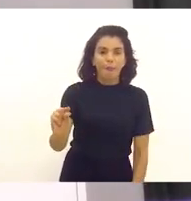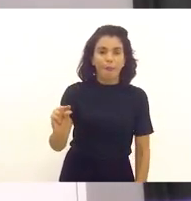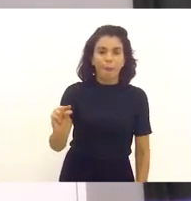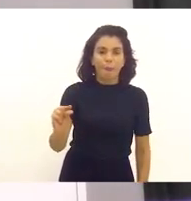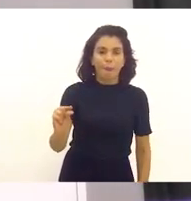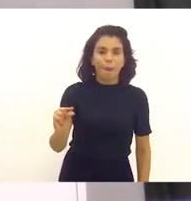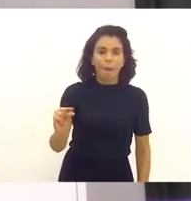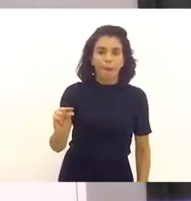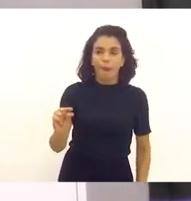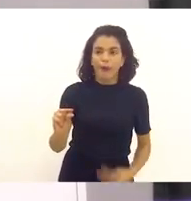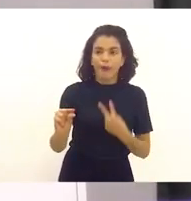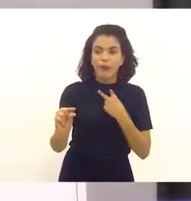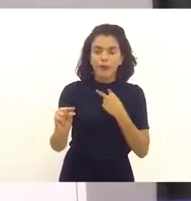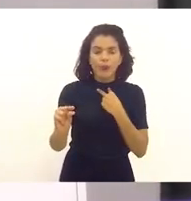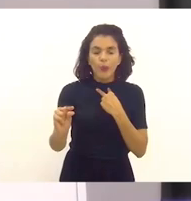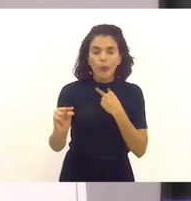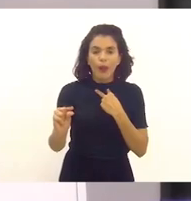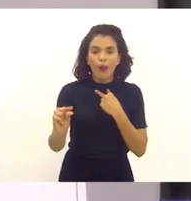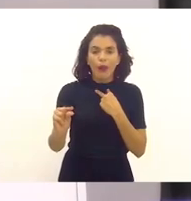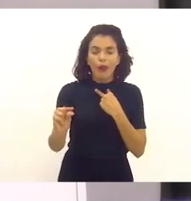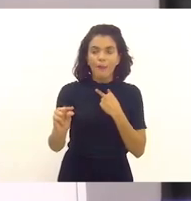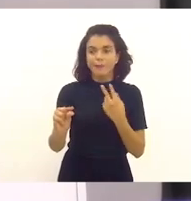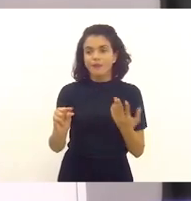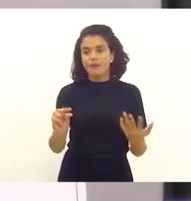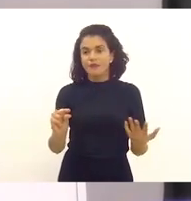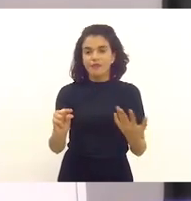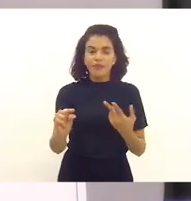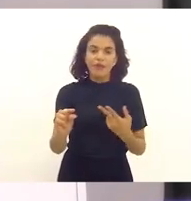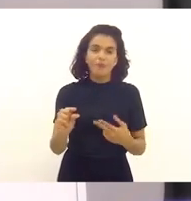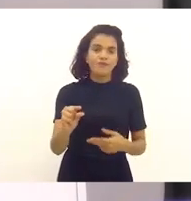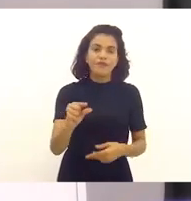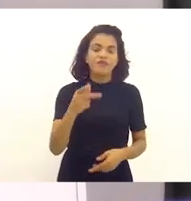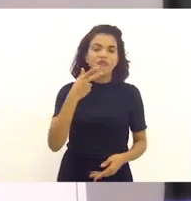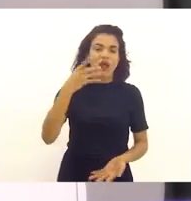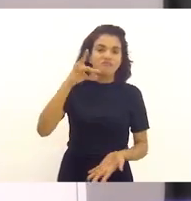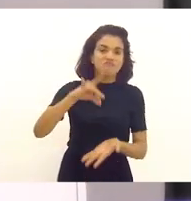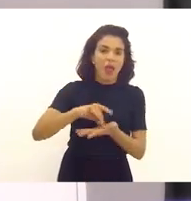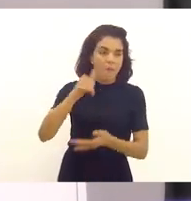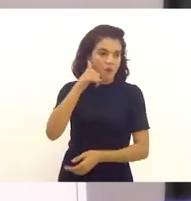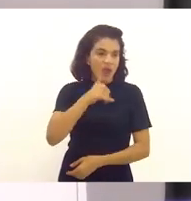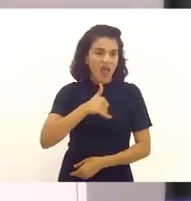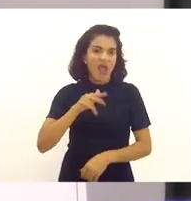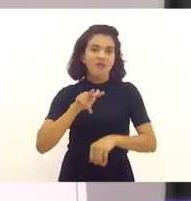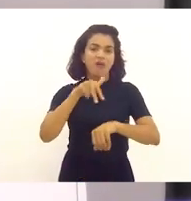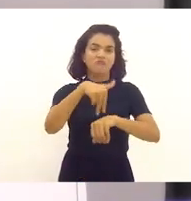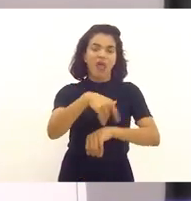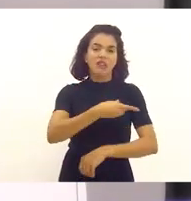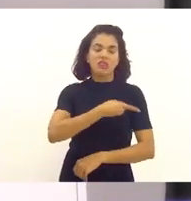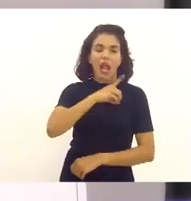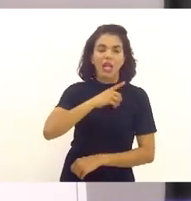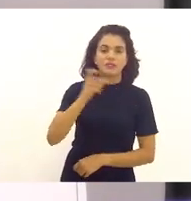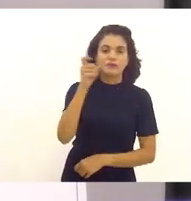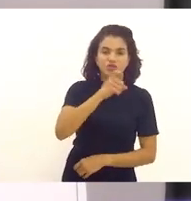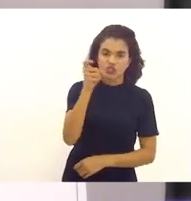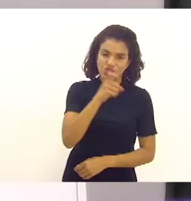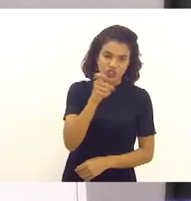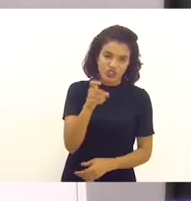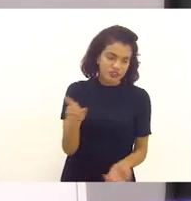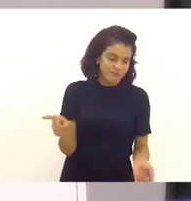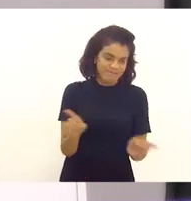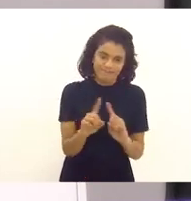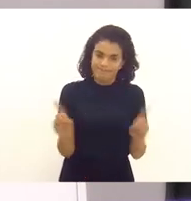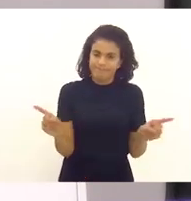não dá para gente é dizer que as mulheres estão mentindo diante de uma violência